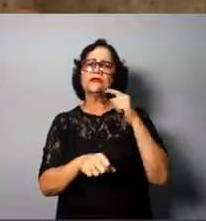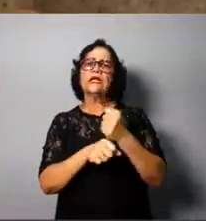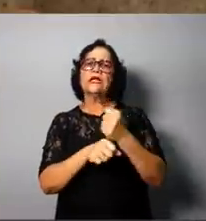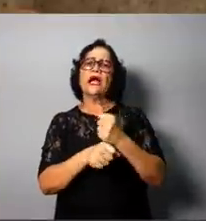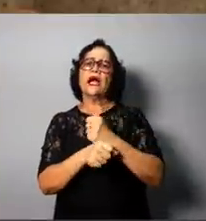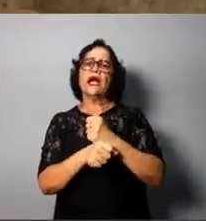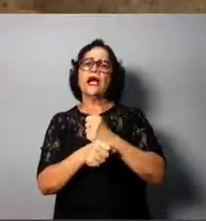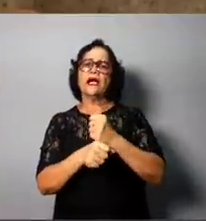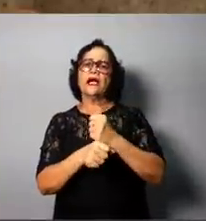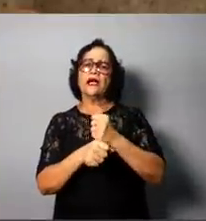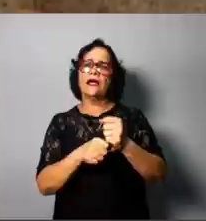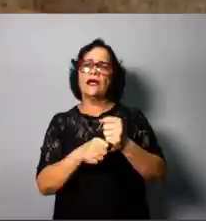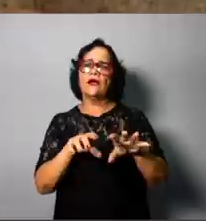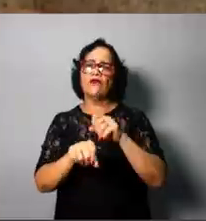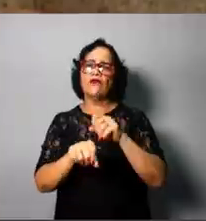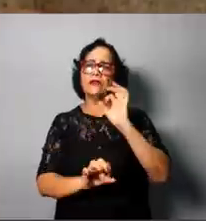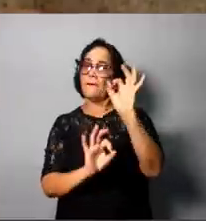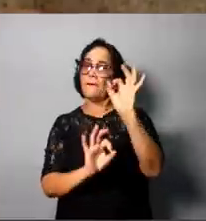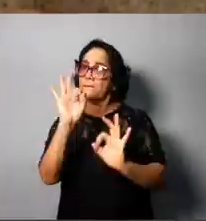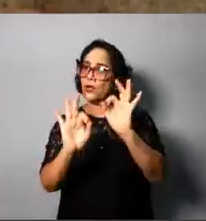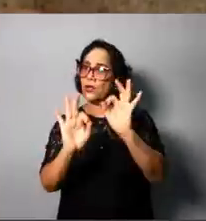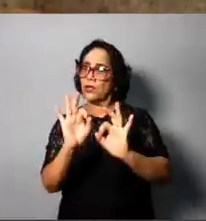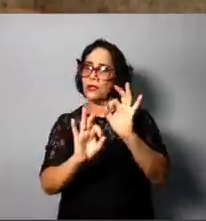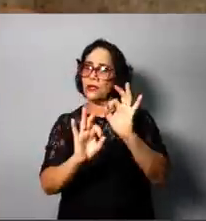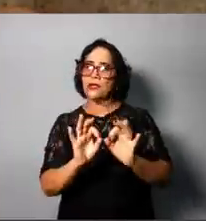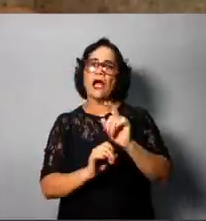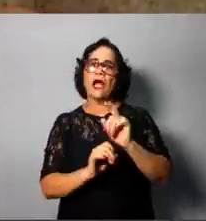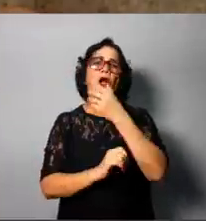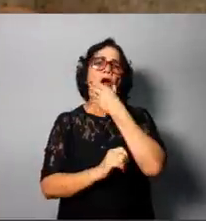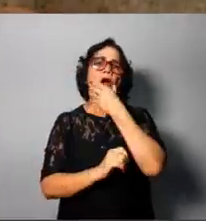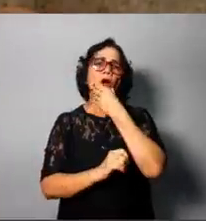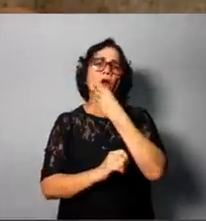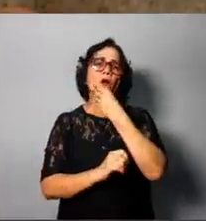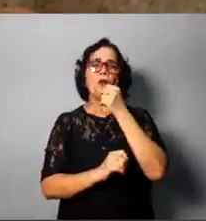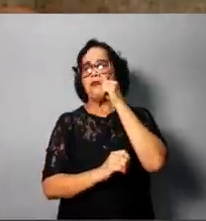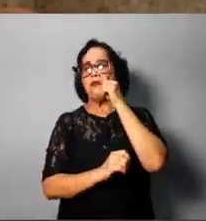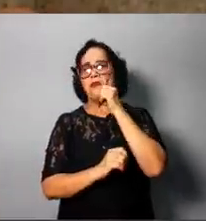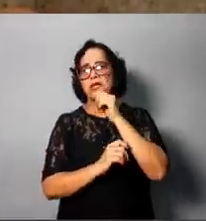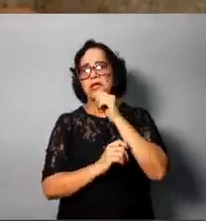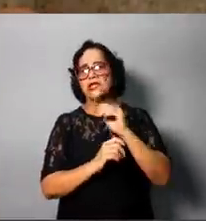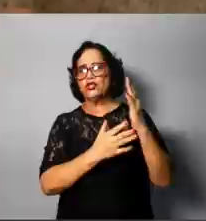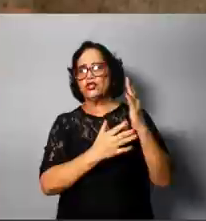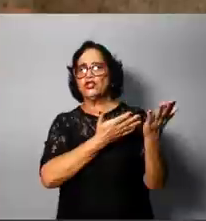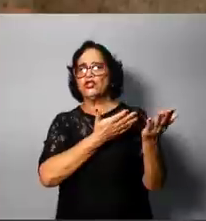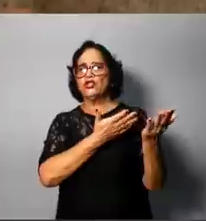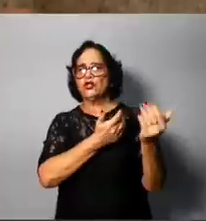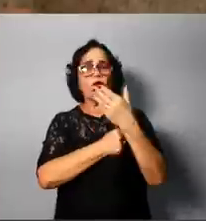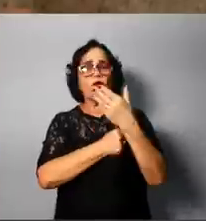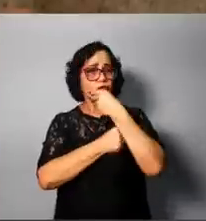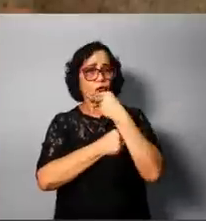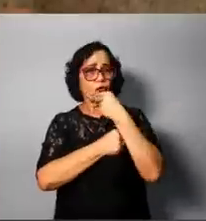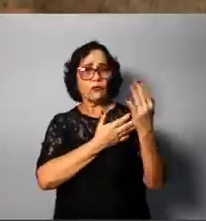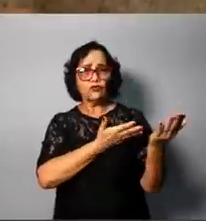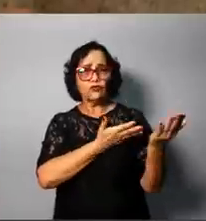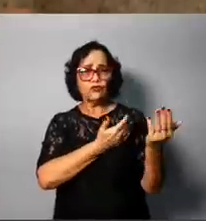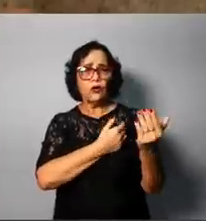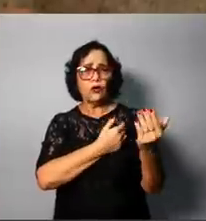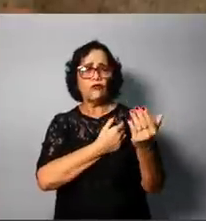para preparar um jovem para ser padre? Quantos anos?